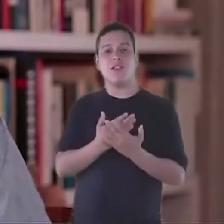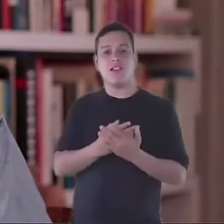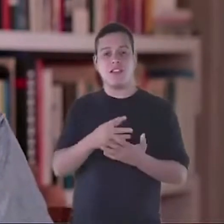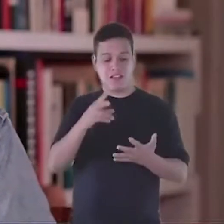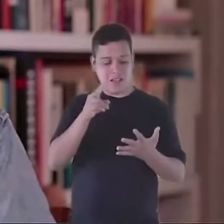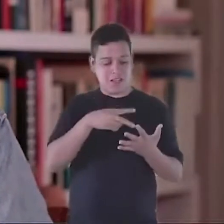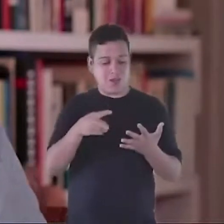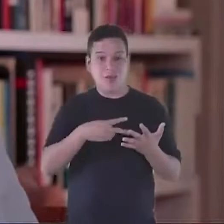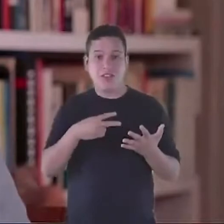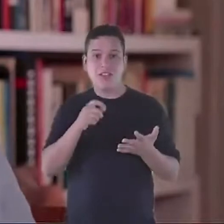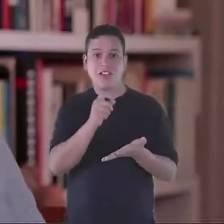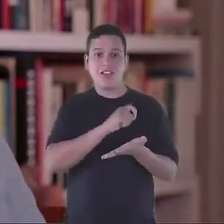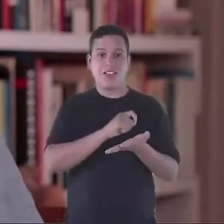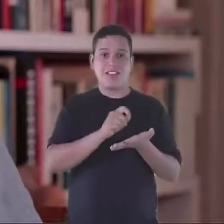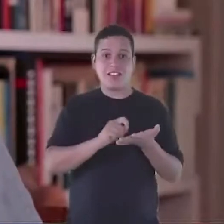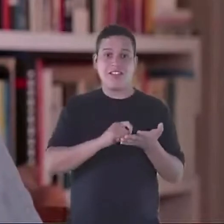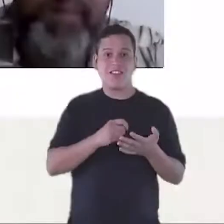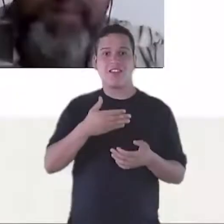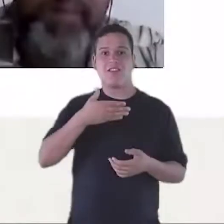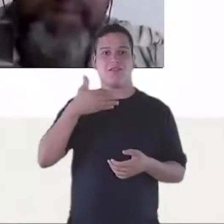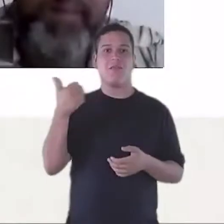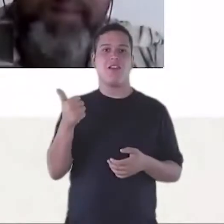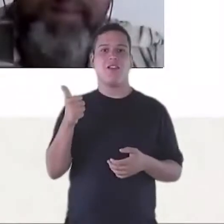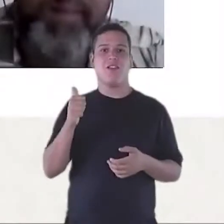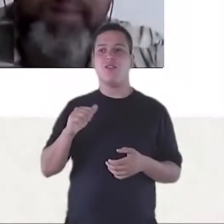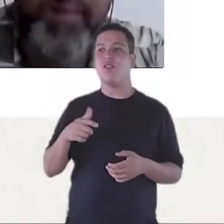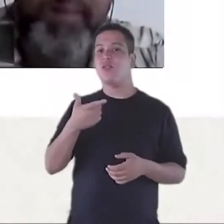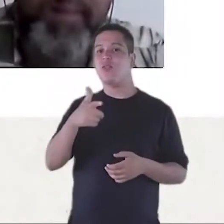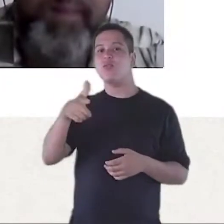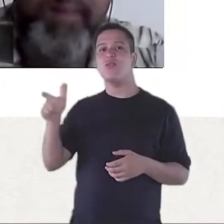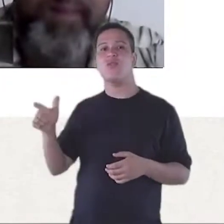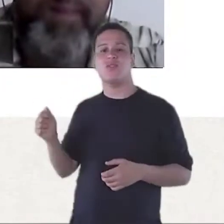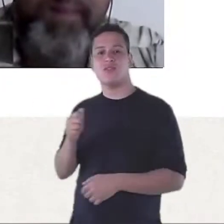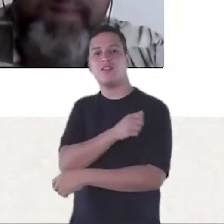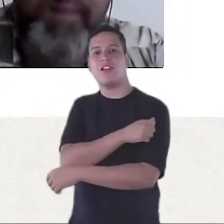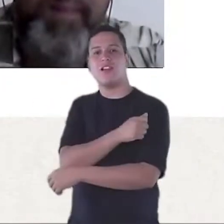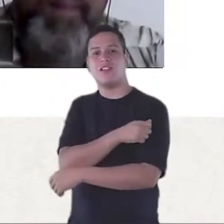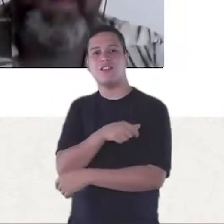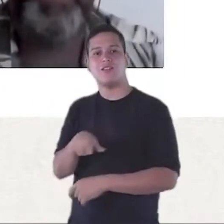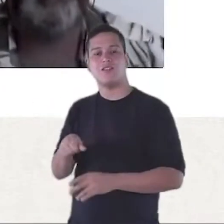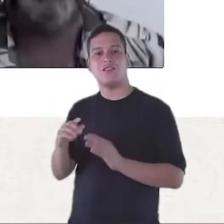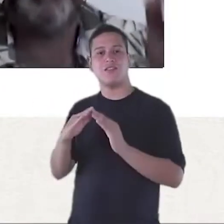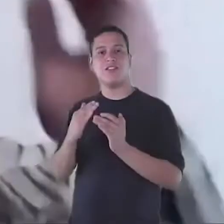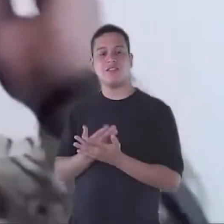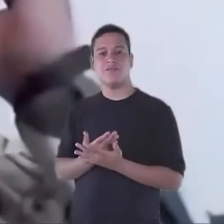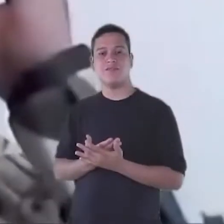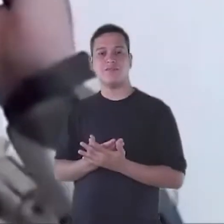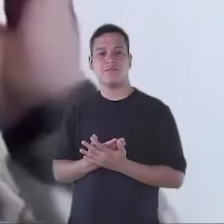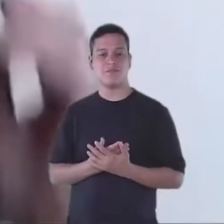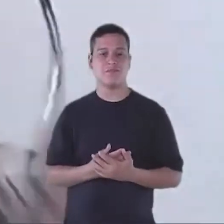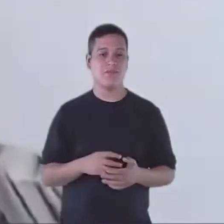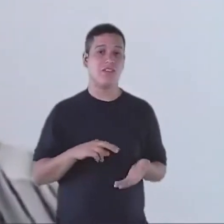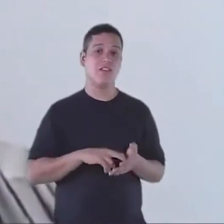Diagnóstico: não é um destino. Eu queria que você falasse disso.